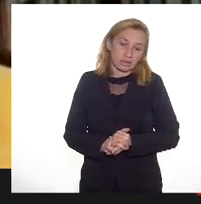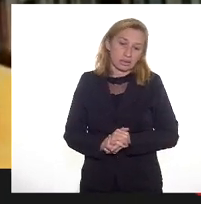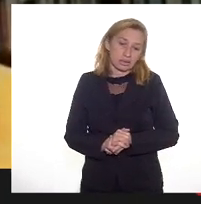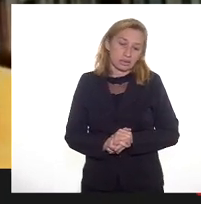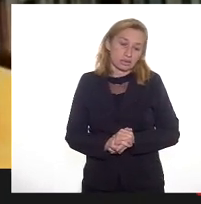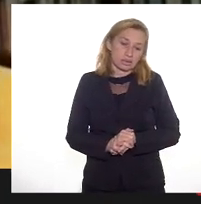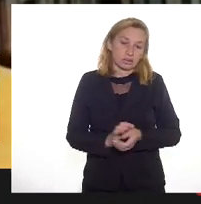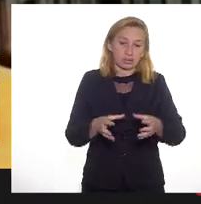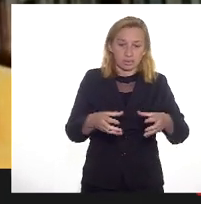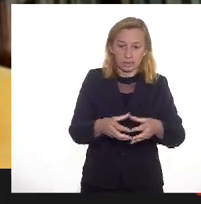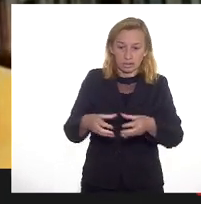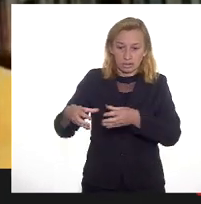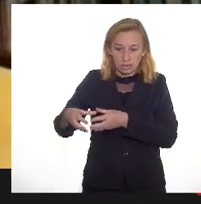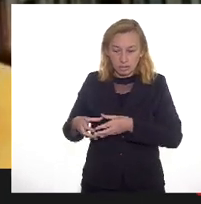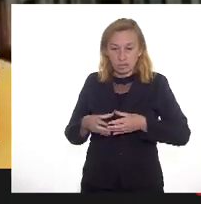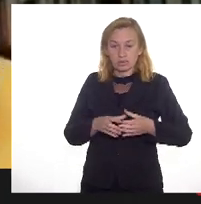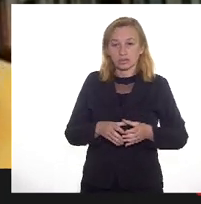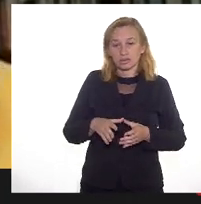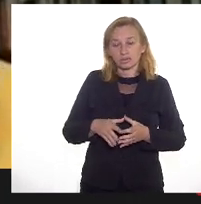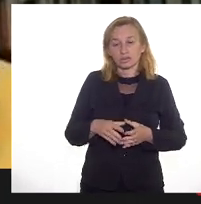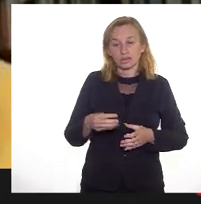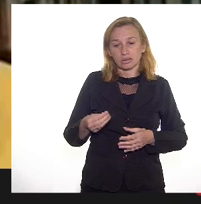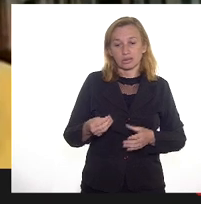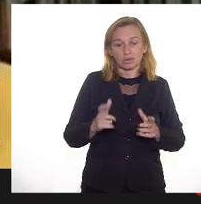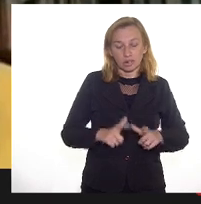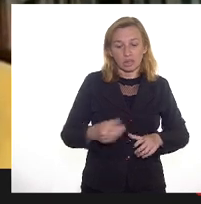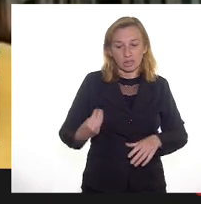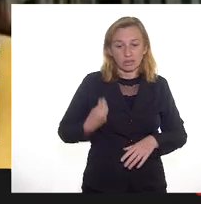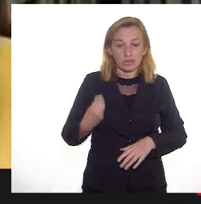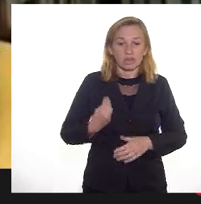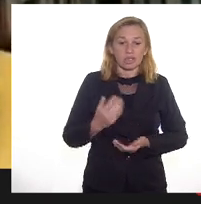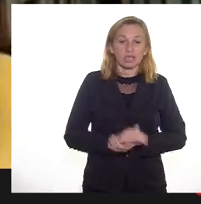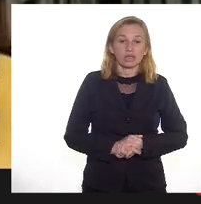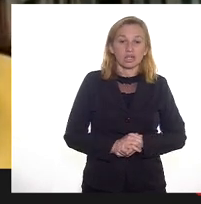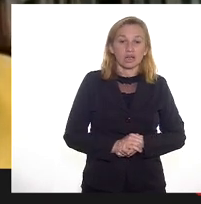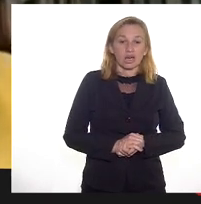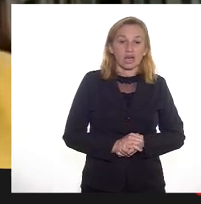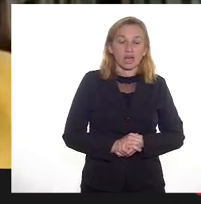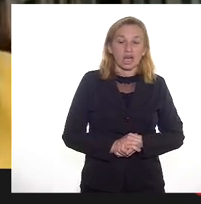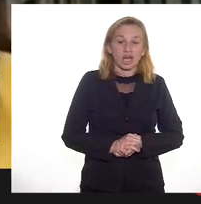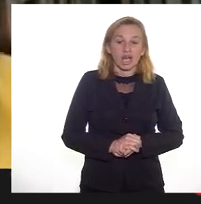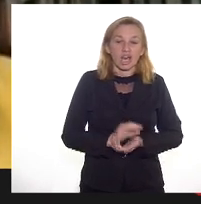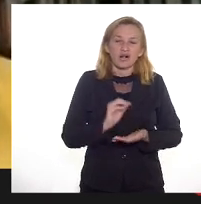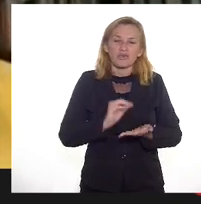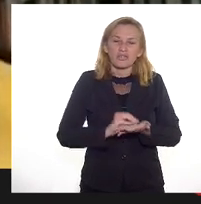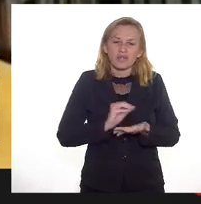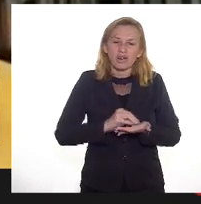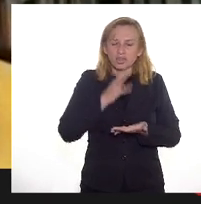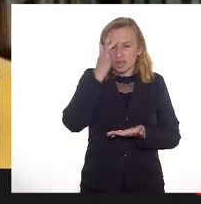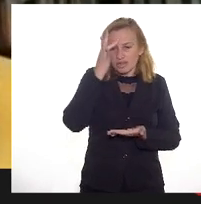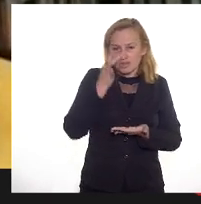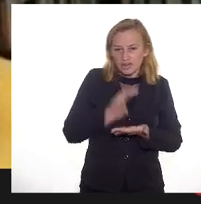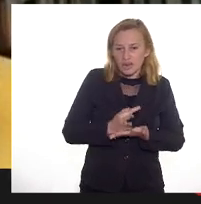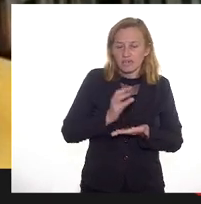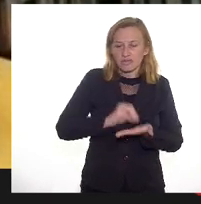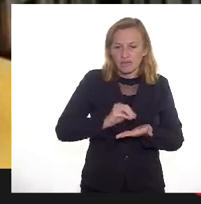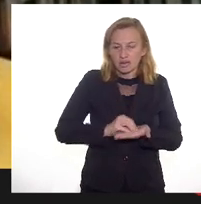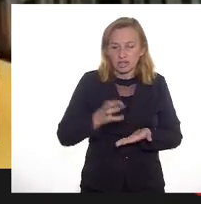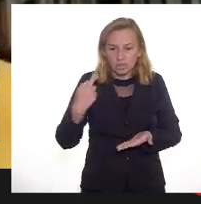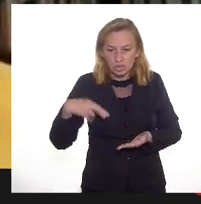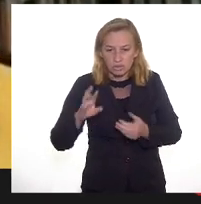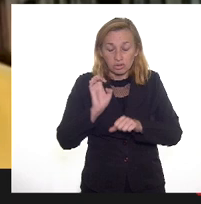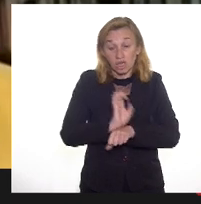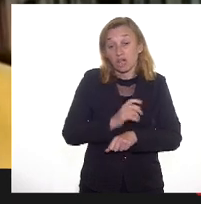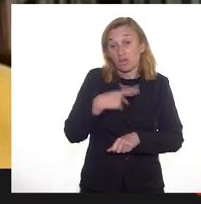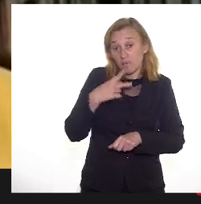nessas comunidades. Sobre a descrença do Estado, né, eu vou fazer